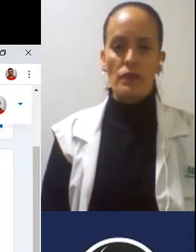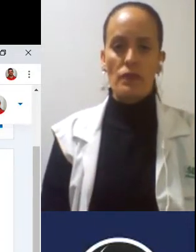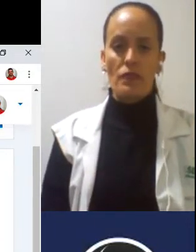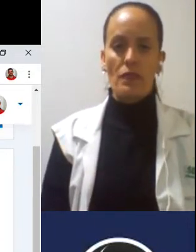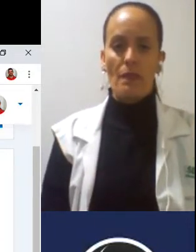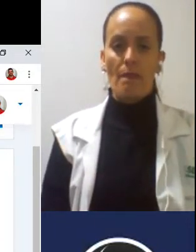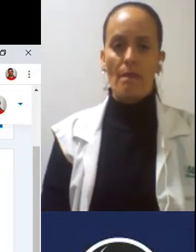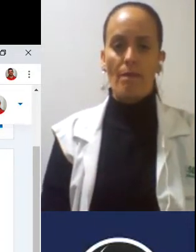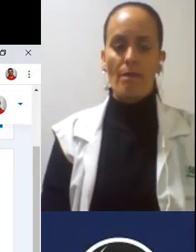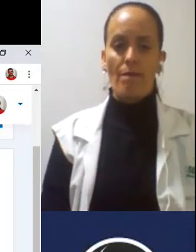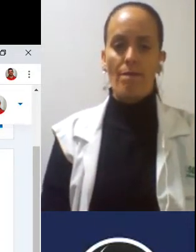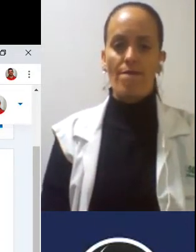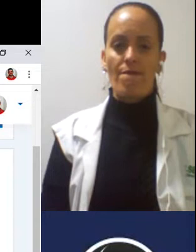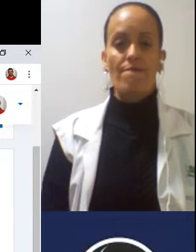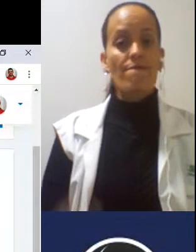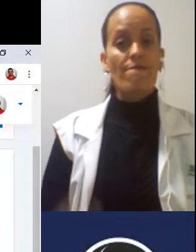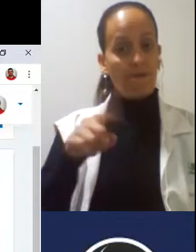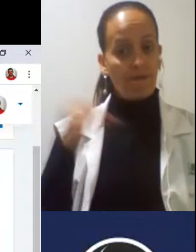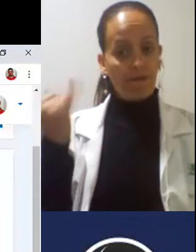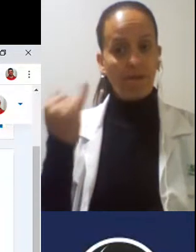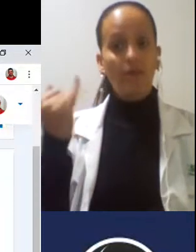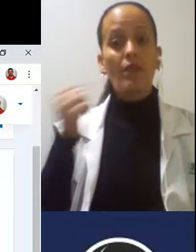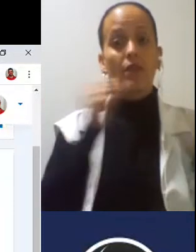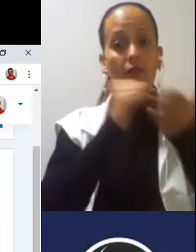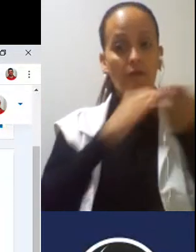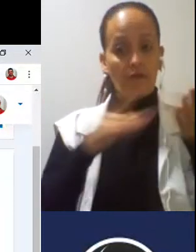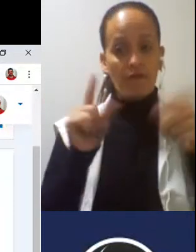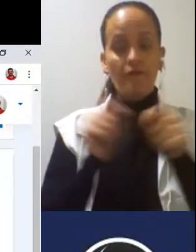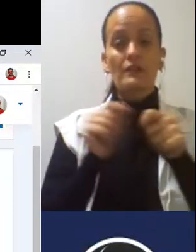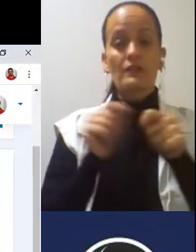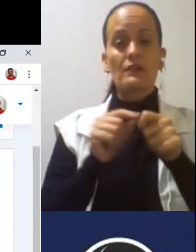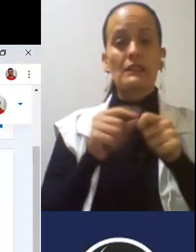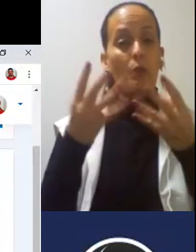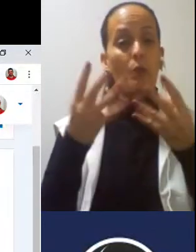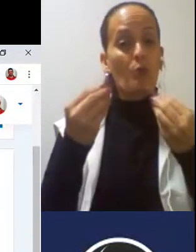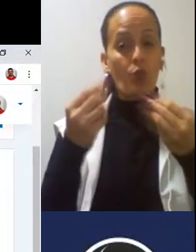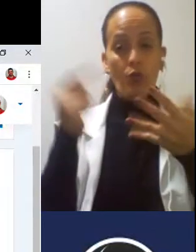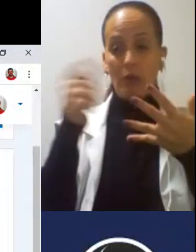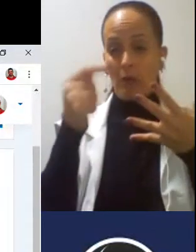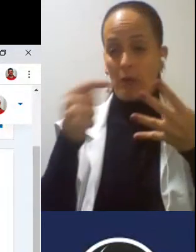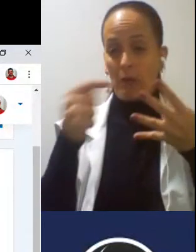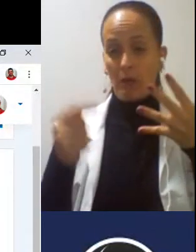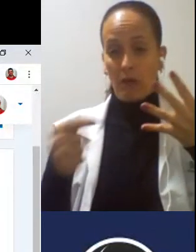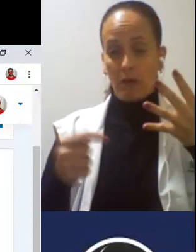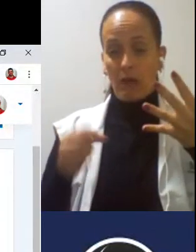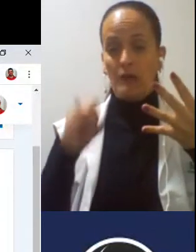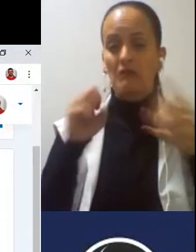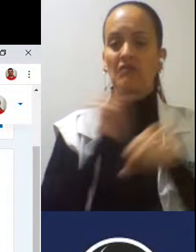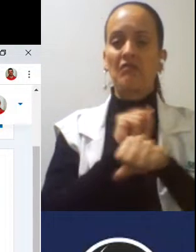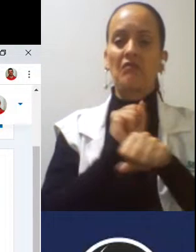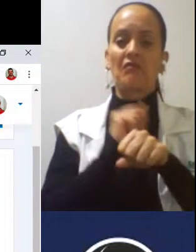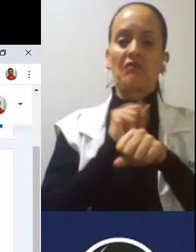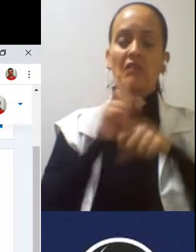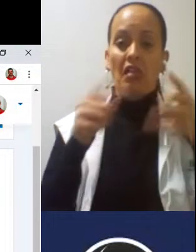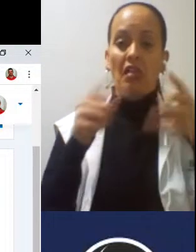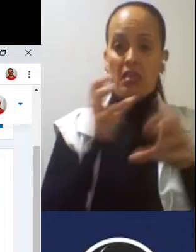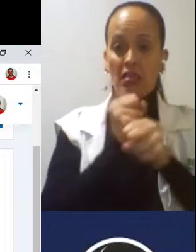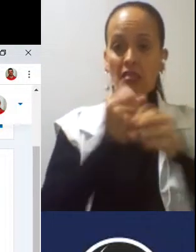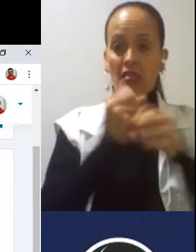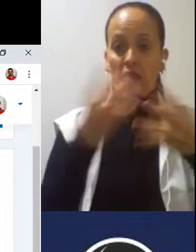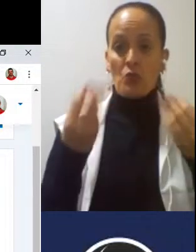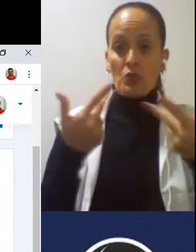nada. Mas não deixem de fazer, vocês podem ver ó, que são várias atividades, então se vocês deixarem acumular, vocês não vão conseguir entregar as